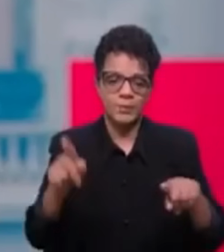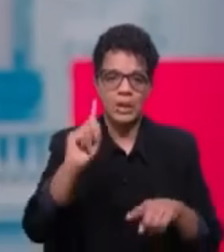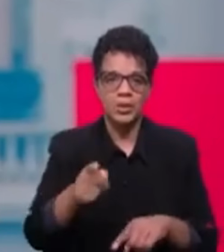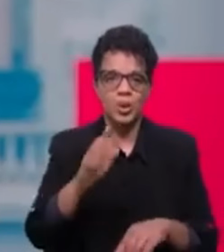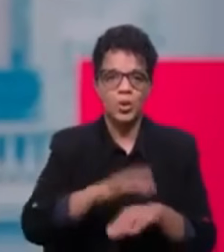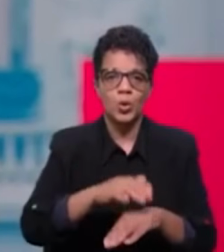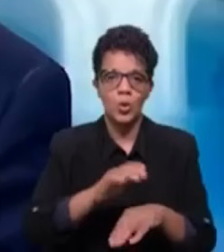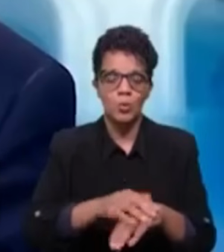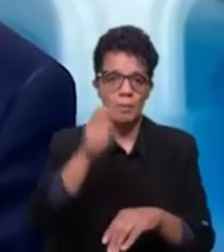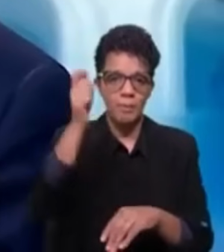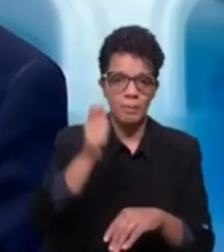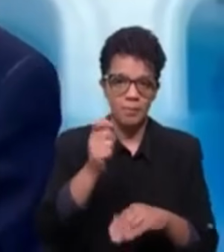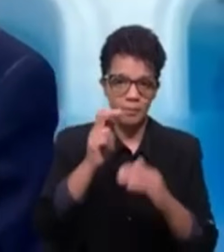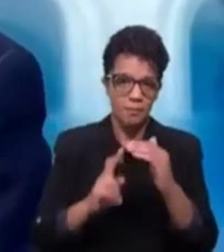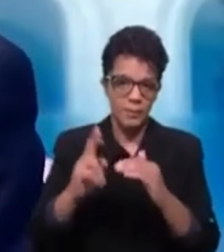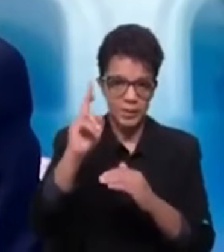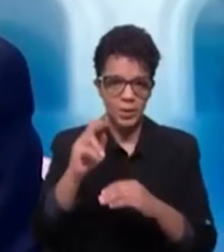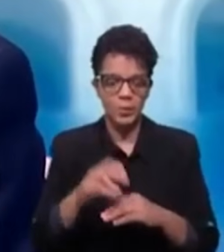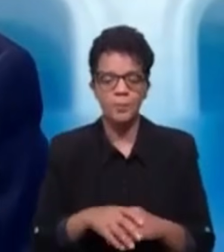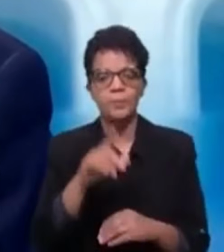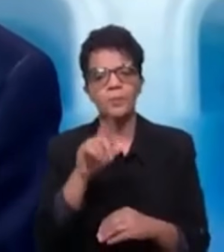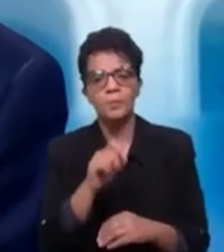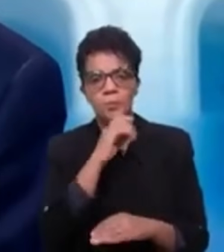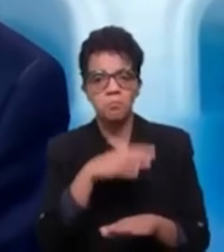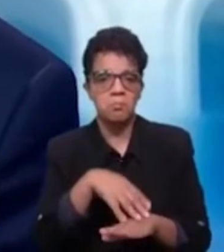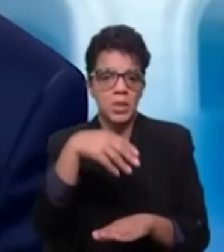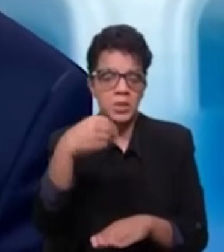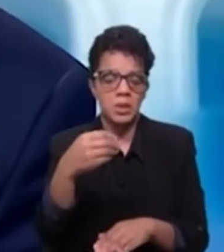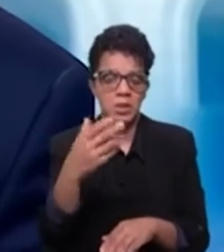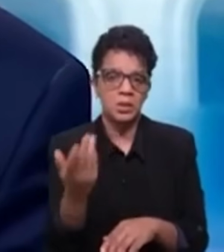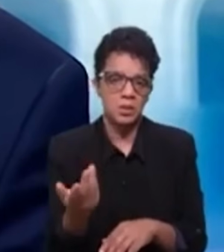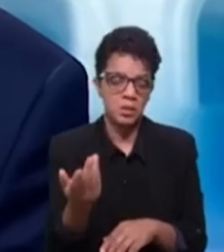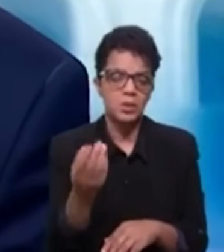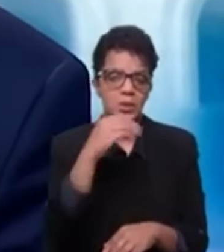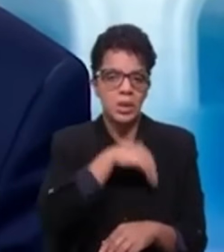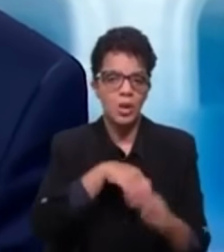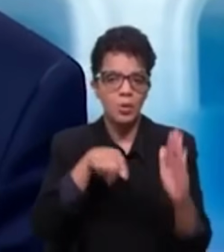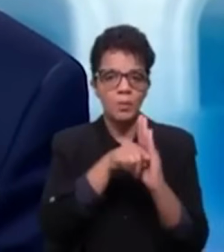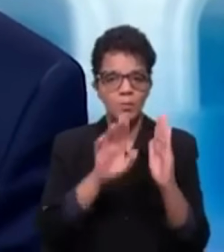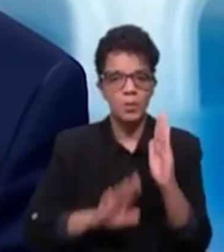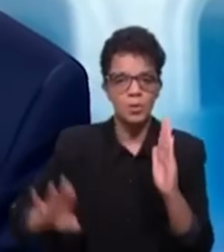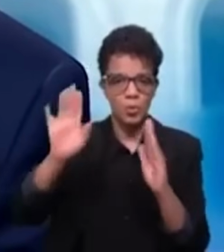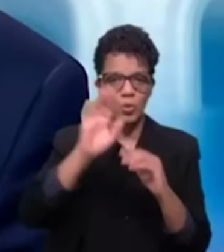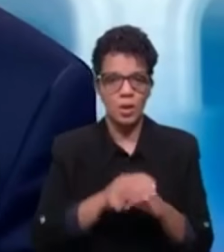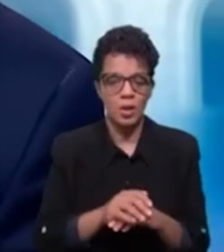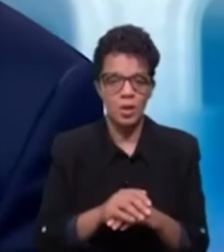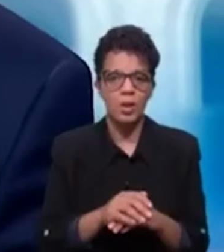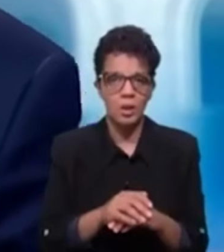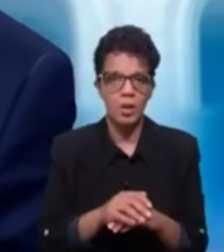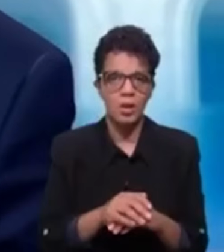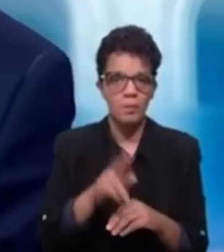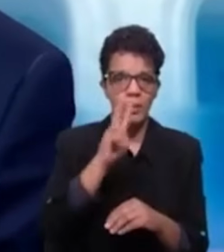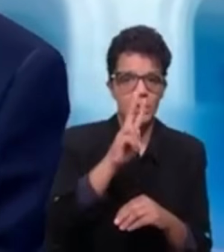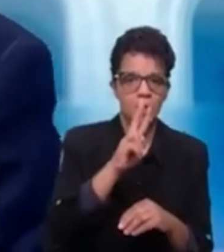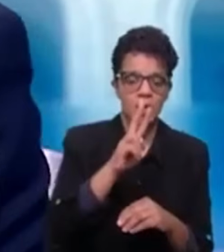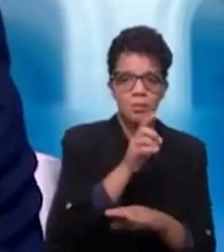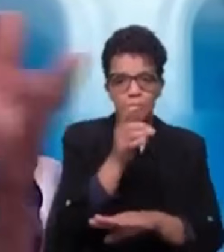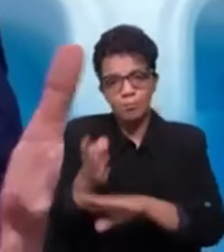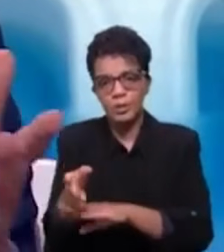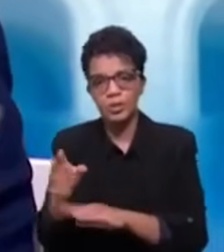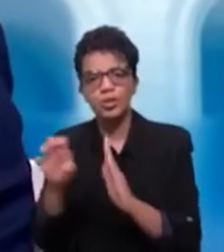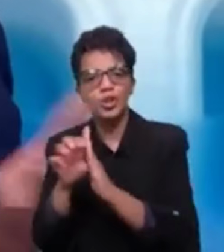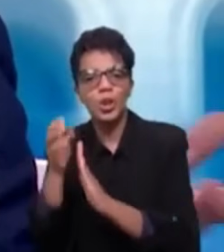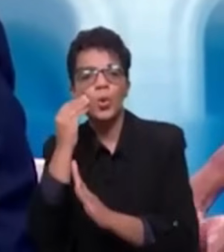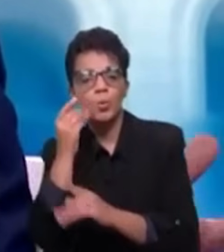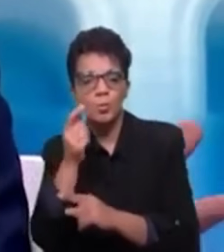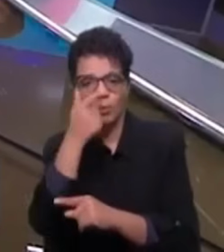fala em aumento de pensões e até uma possível mais tarde equiparação ao salário mínimo nacional o que é que é melhor do do PSD do que o chega Porque